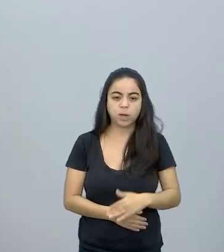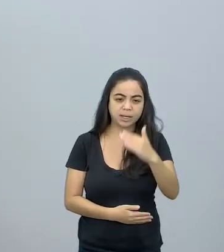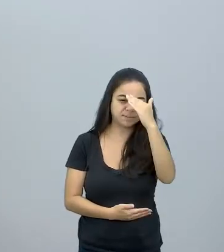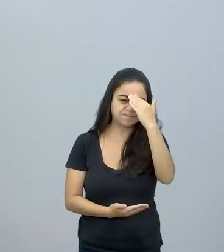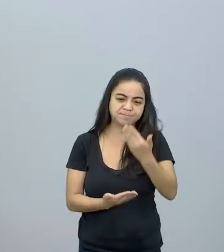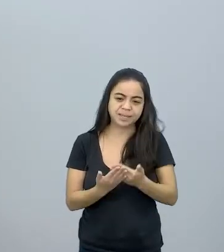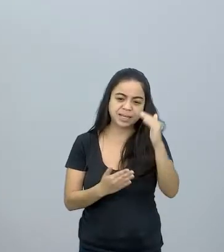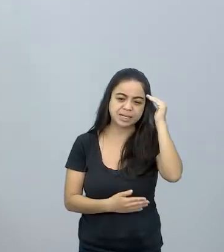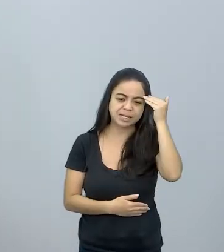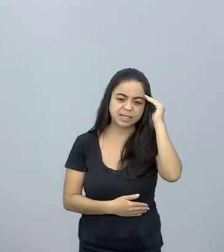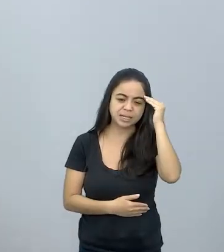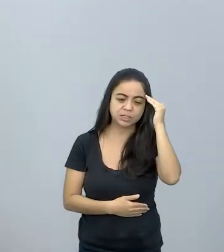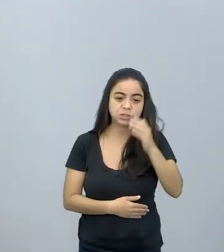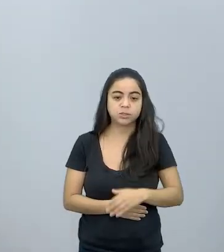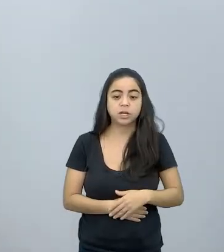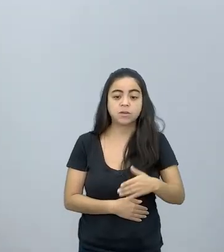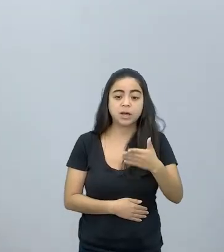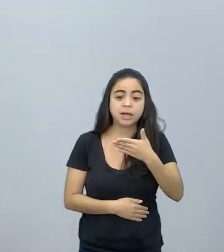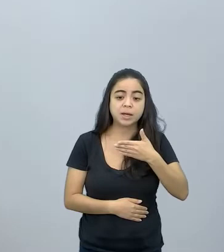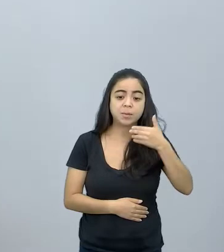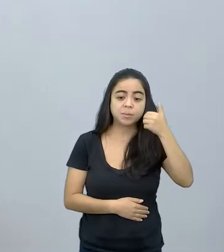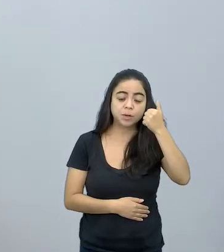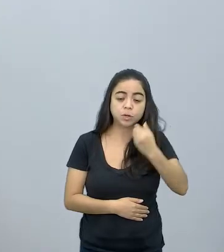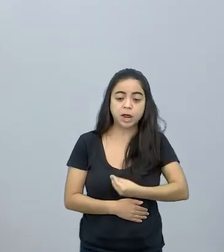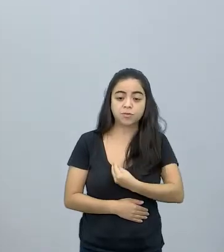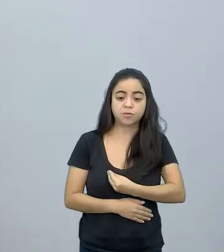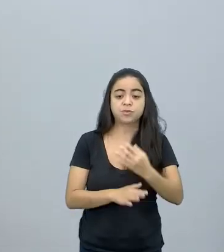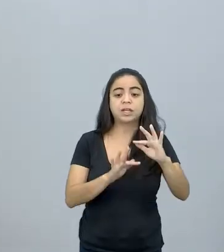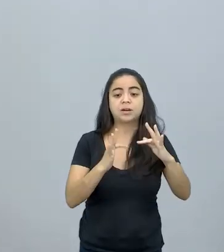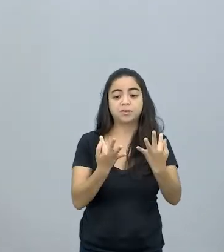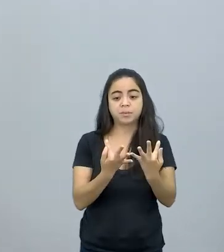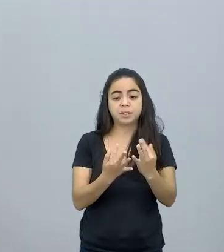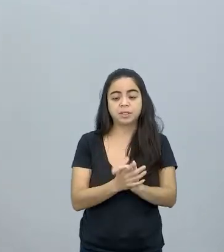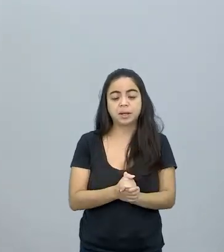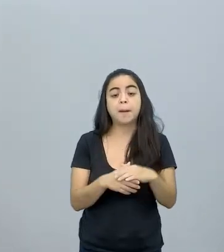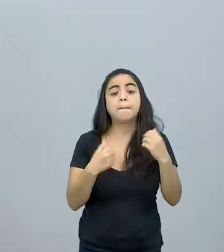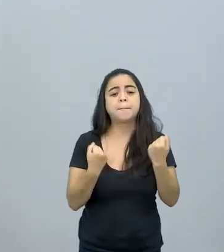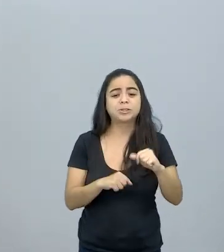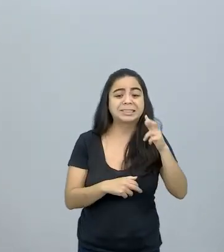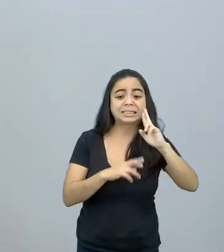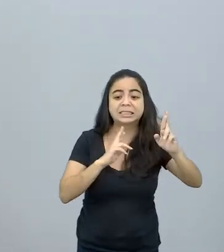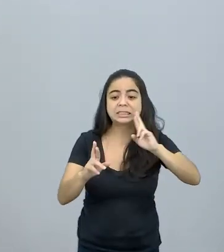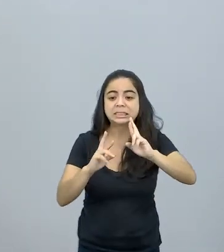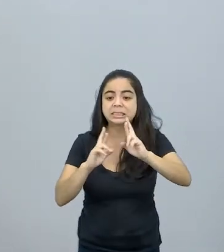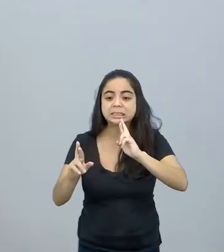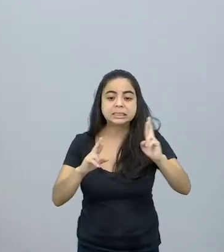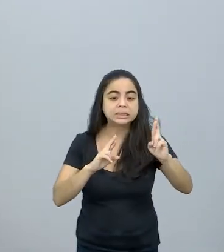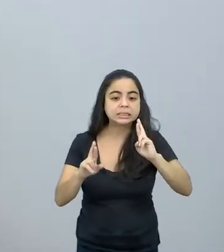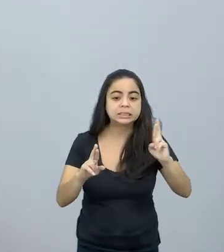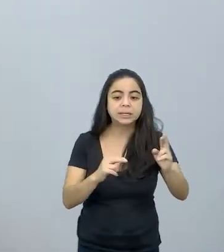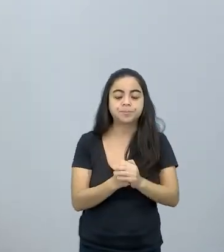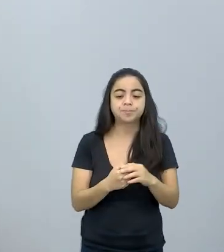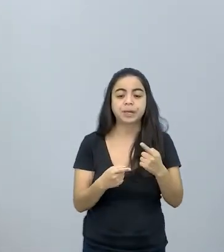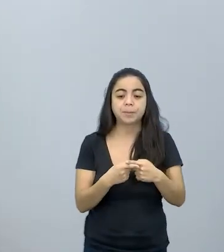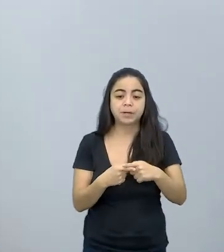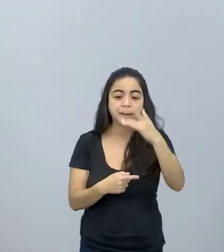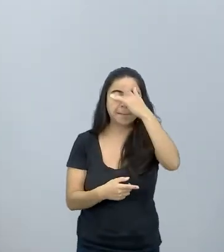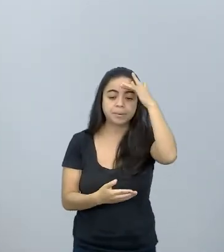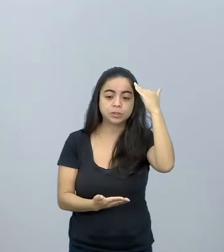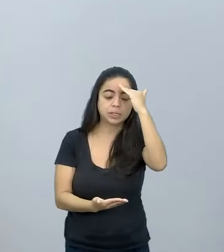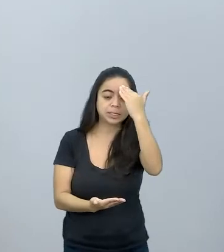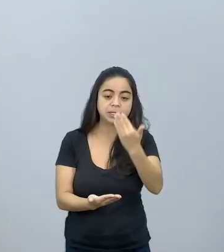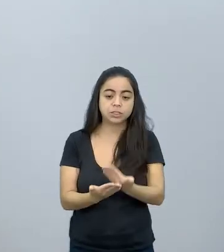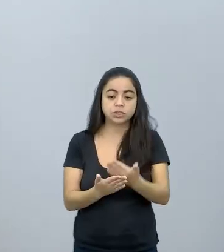vai favorecer a sua família, não sei, podem ser muitas as respostas, né? Porque a pessoa acredita que